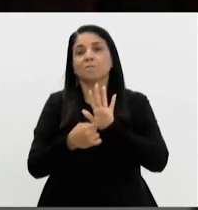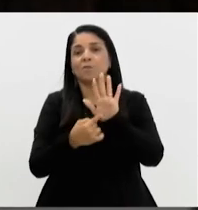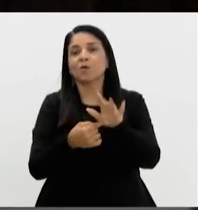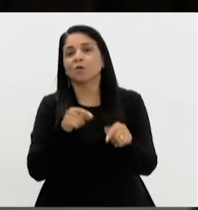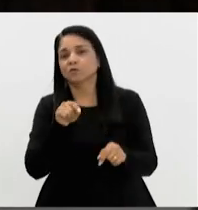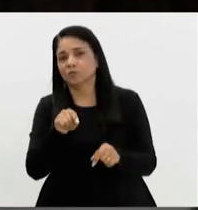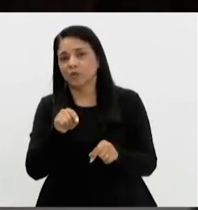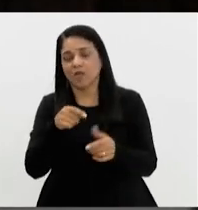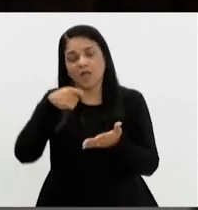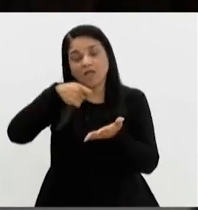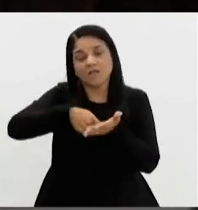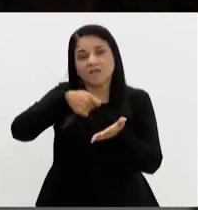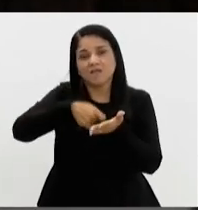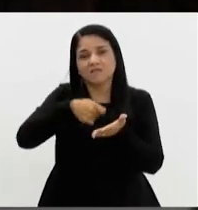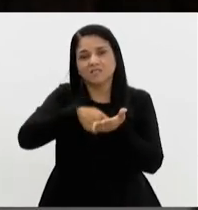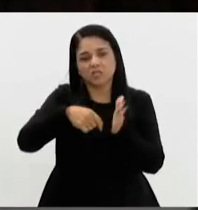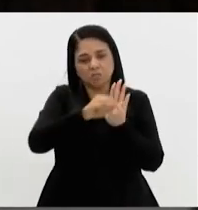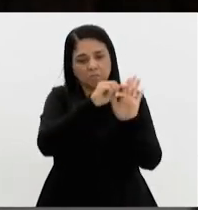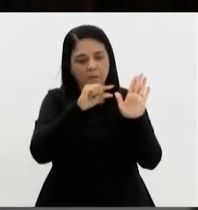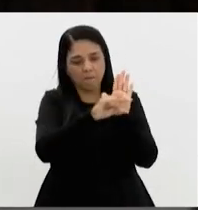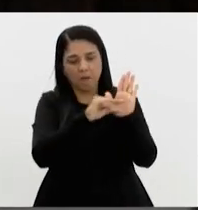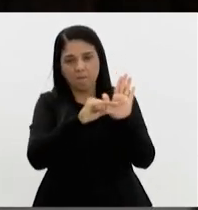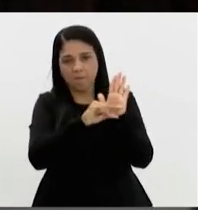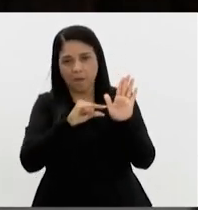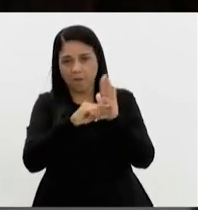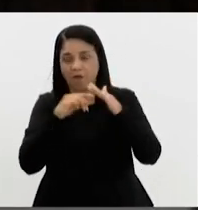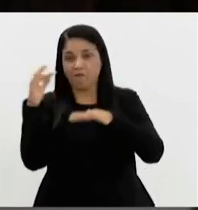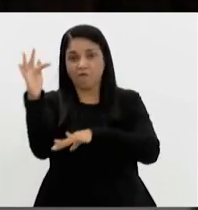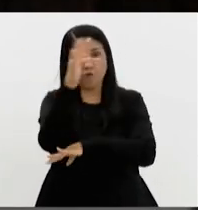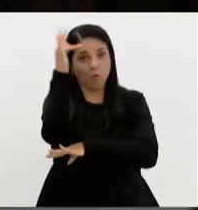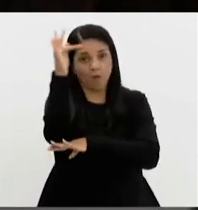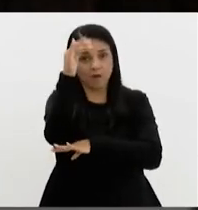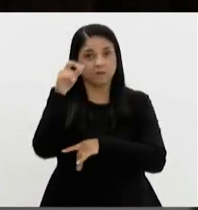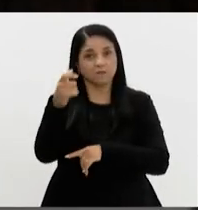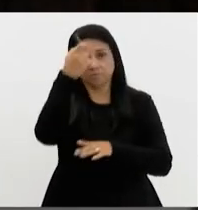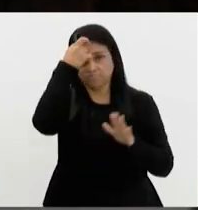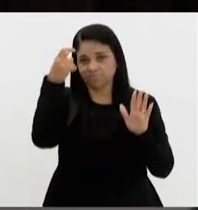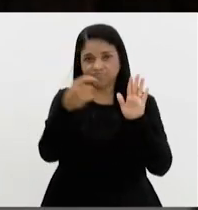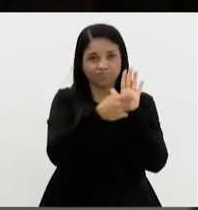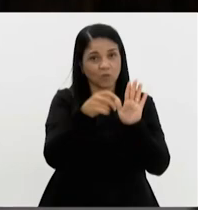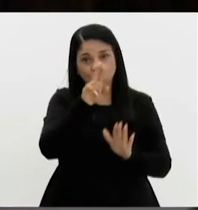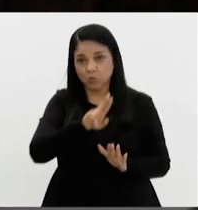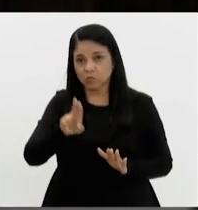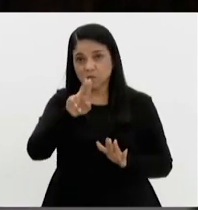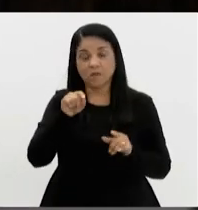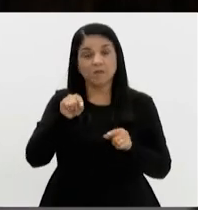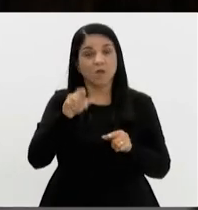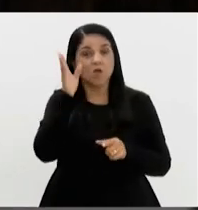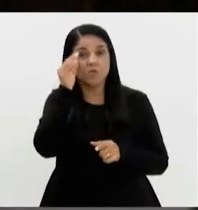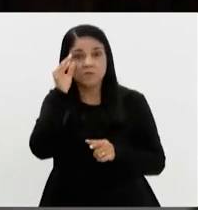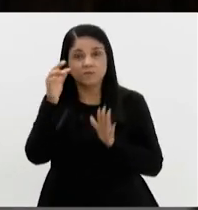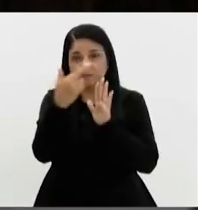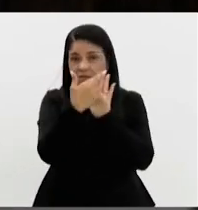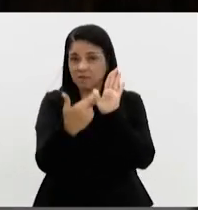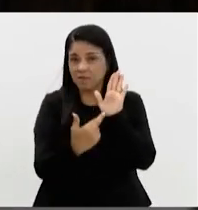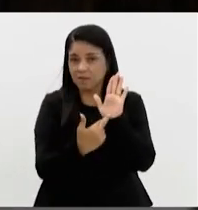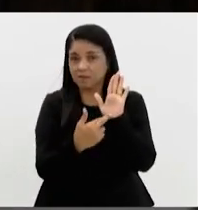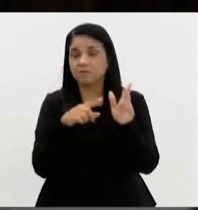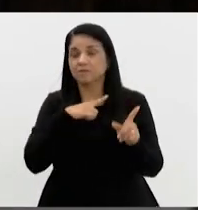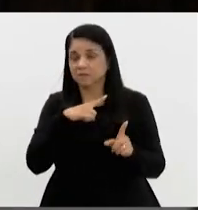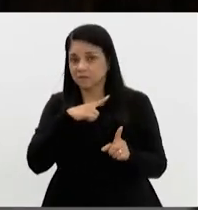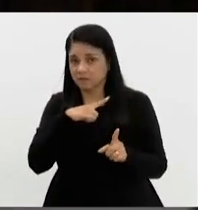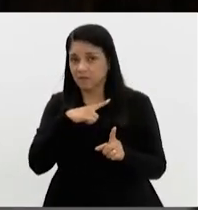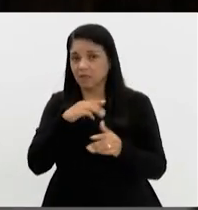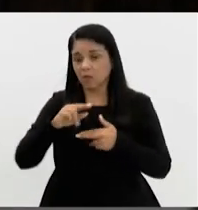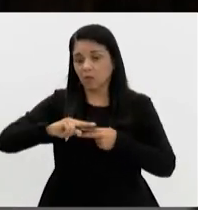todas as exigências de maneira pormenorizada para que essa ia seja utilizada sendo que in observância dessas regras tem como